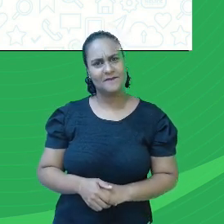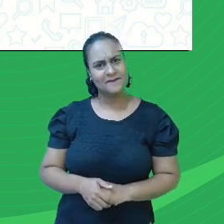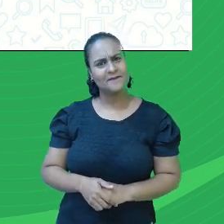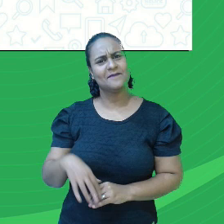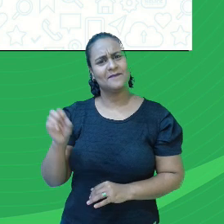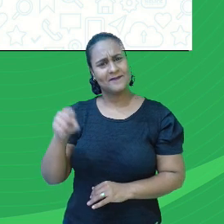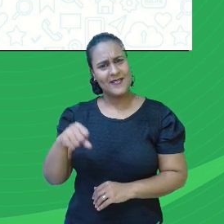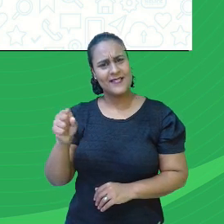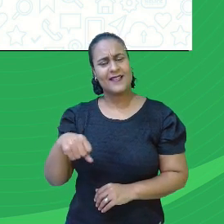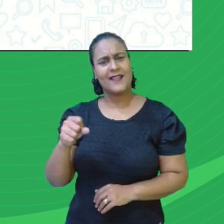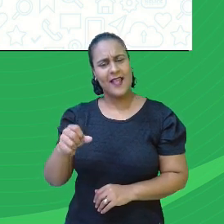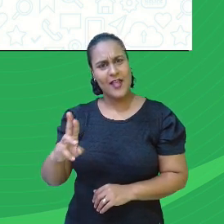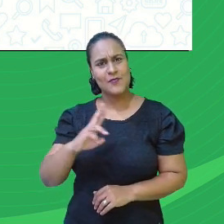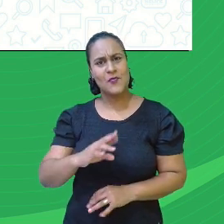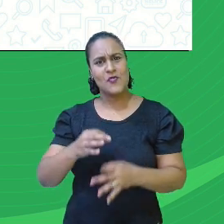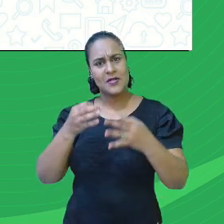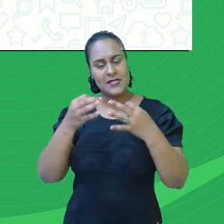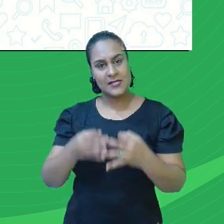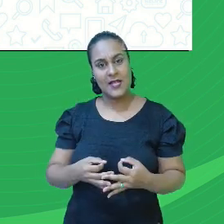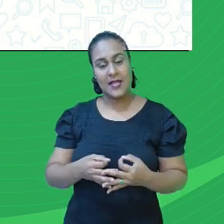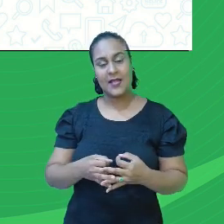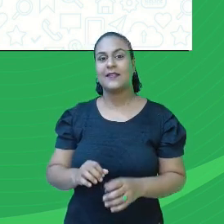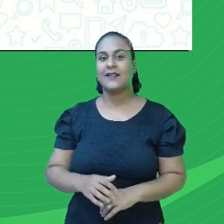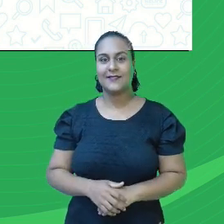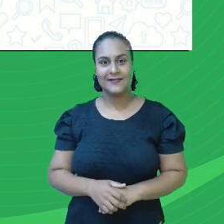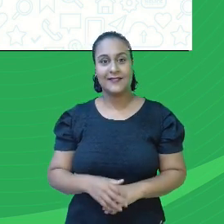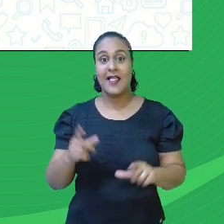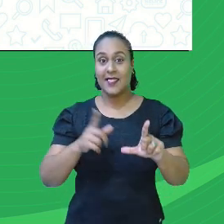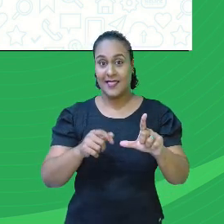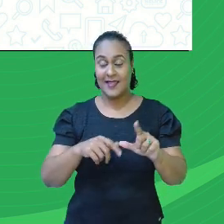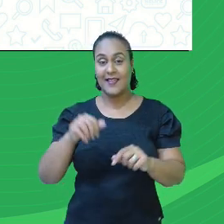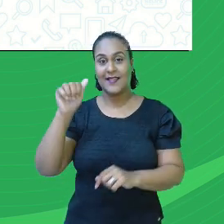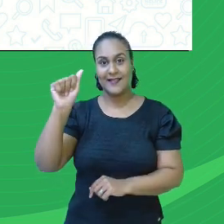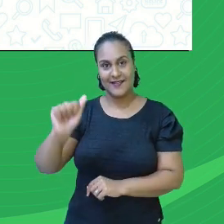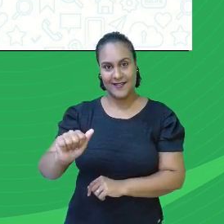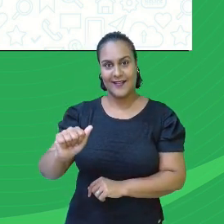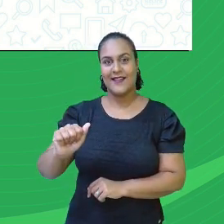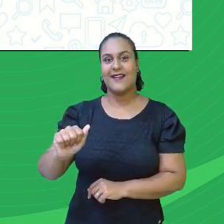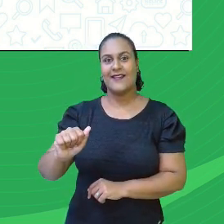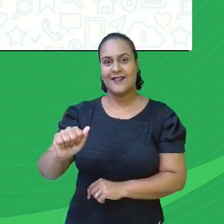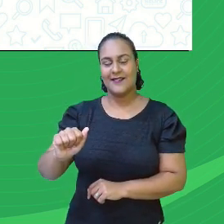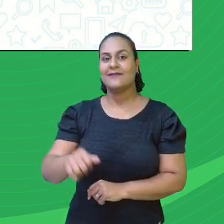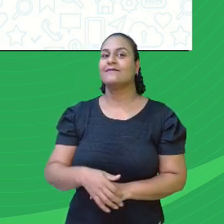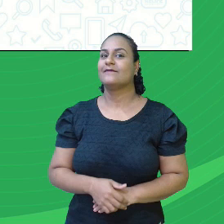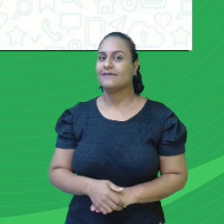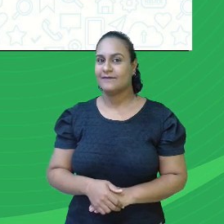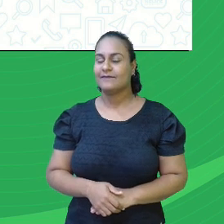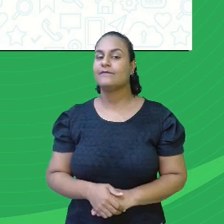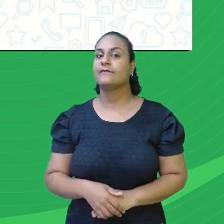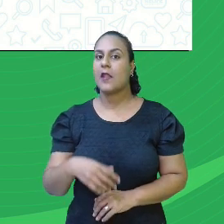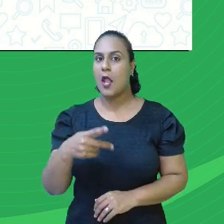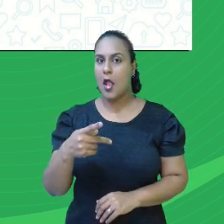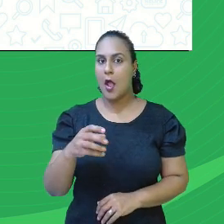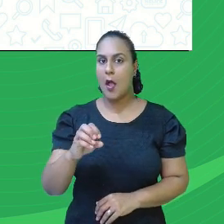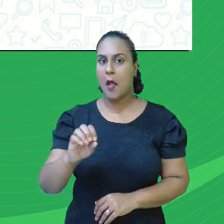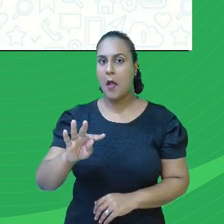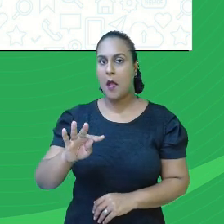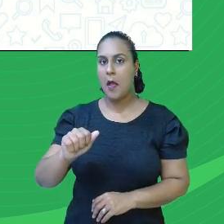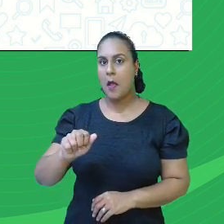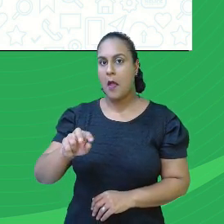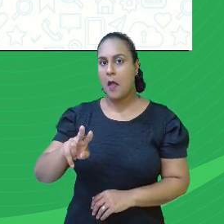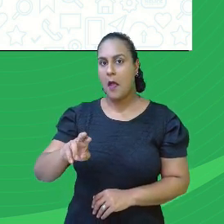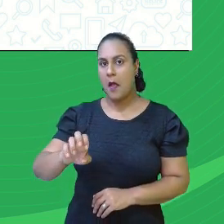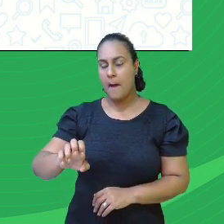Isso mesmo, letra A. Exatamente, a água potável é a água de